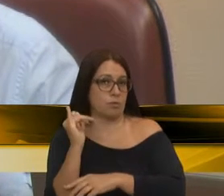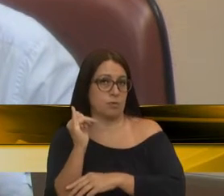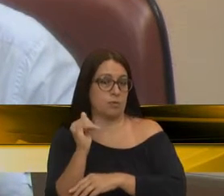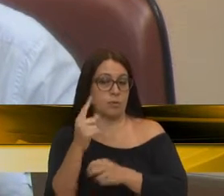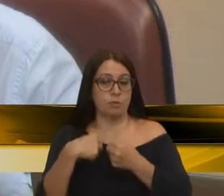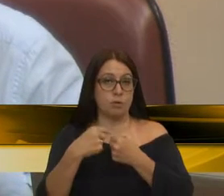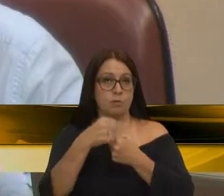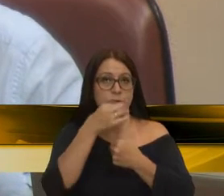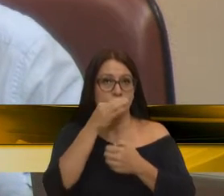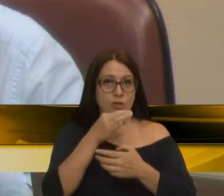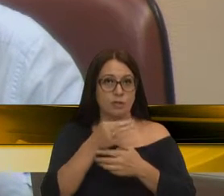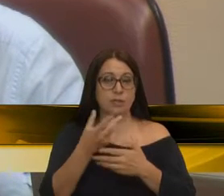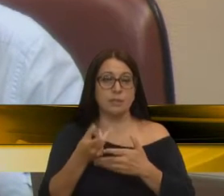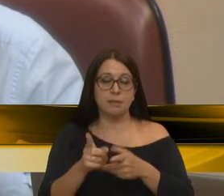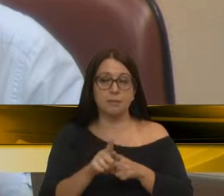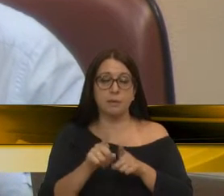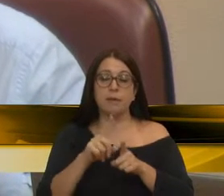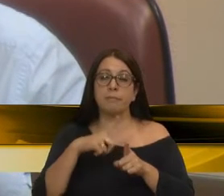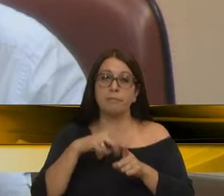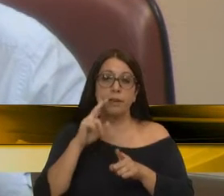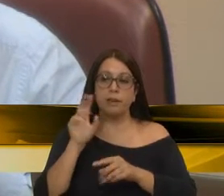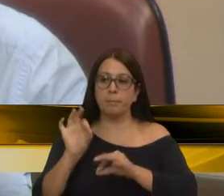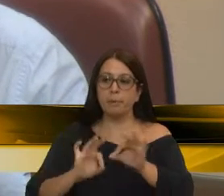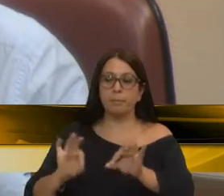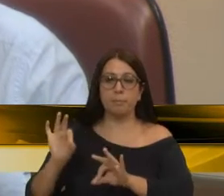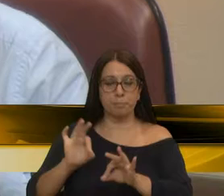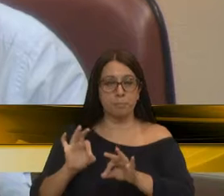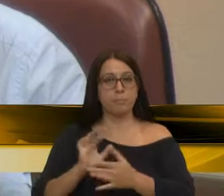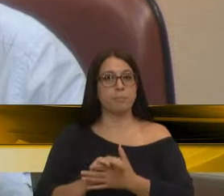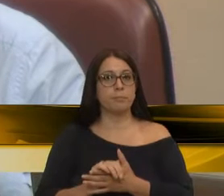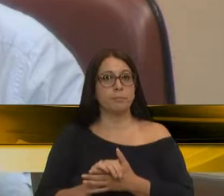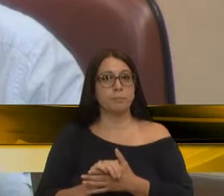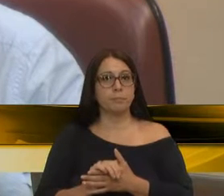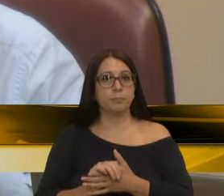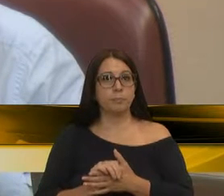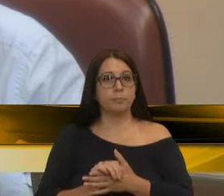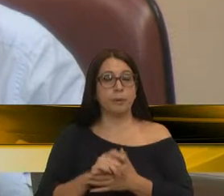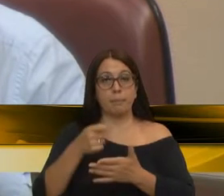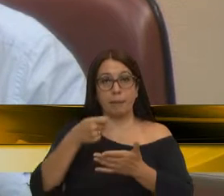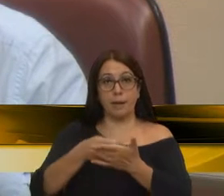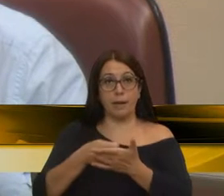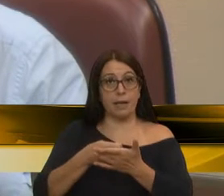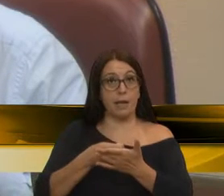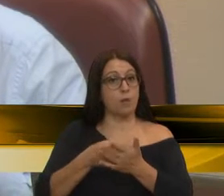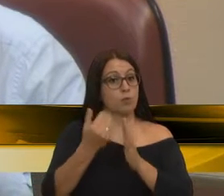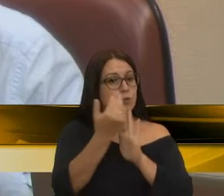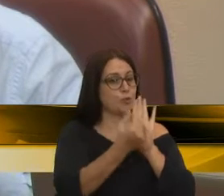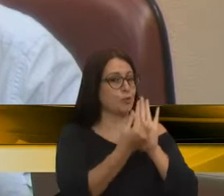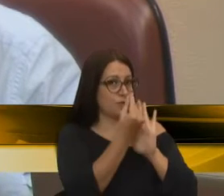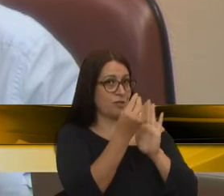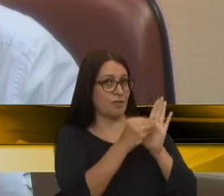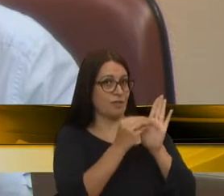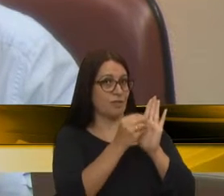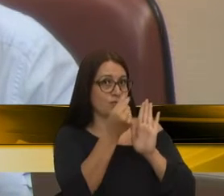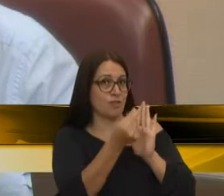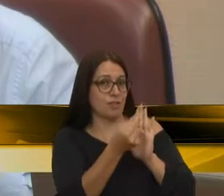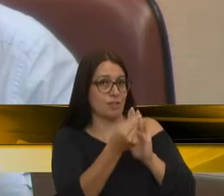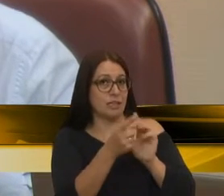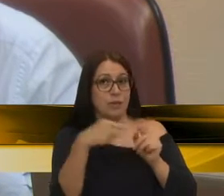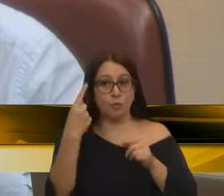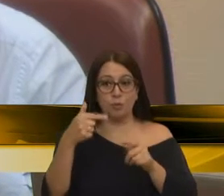caxias do sul em contrapartida deve preparar-se para subsidiar o déficit imputado ao prestador de serviço